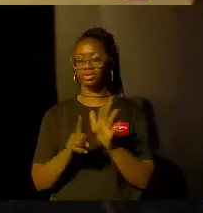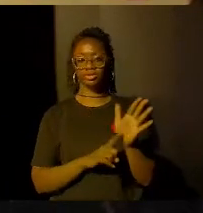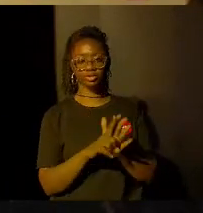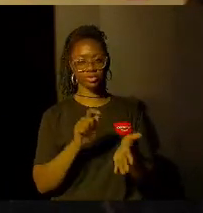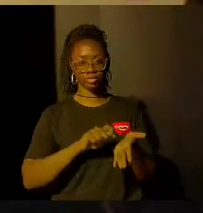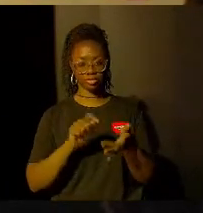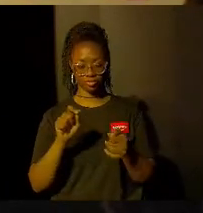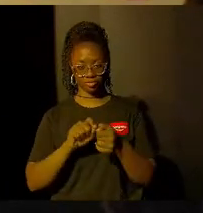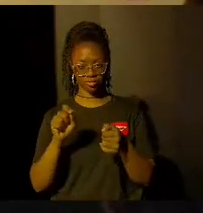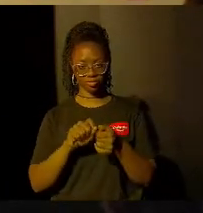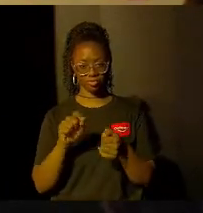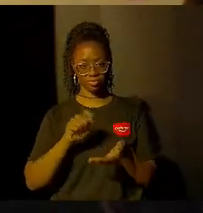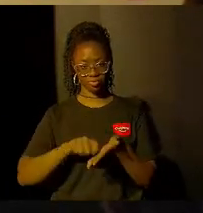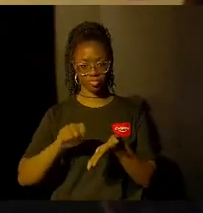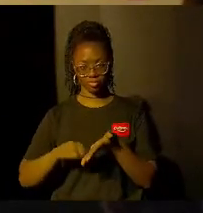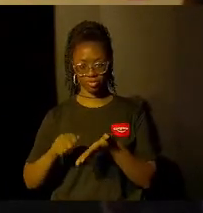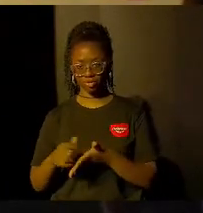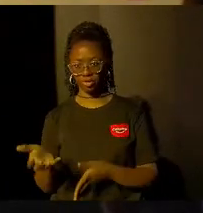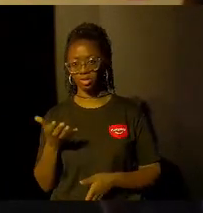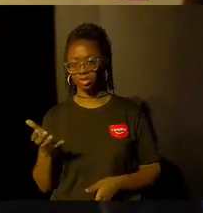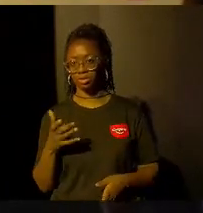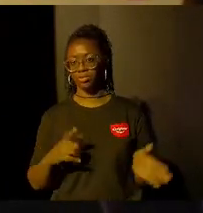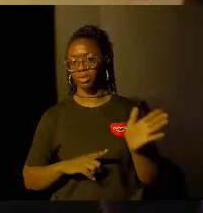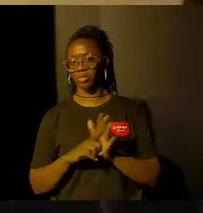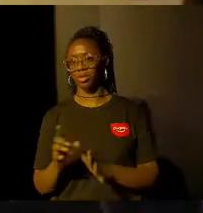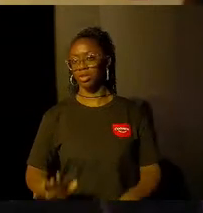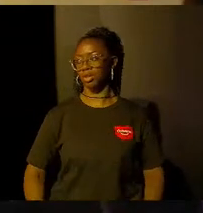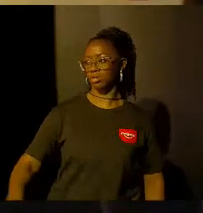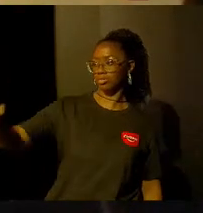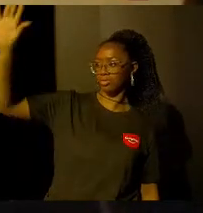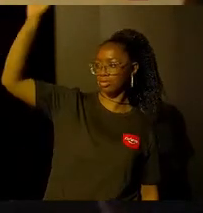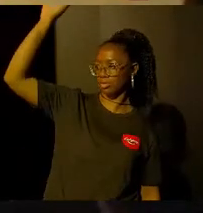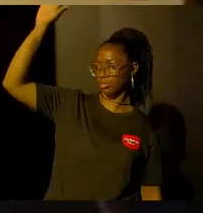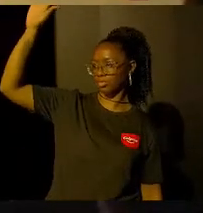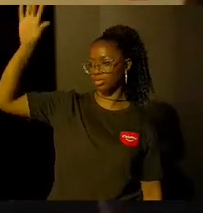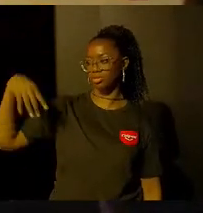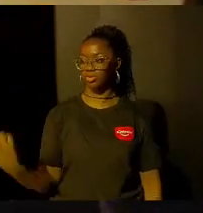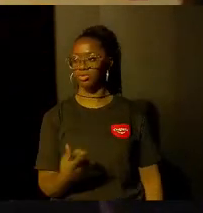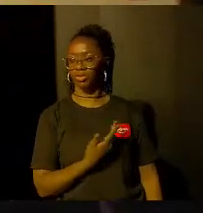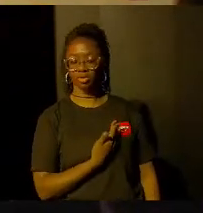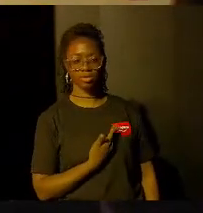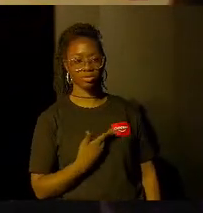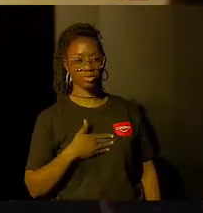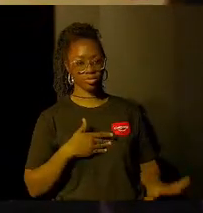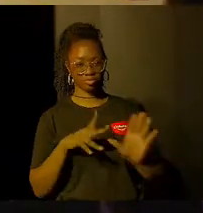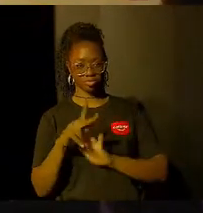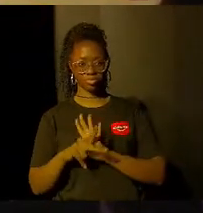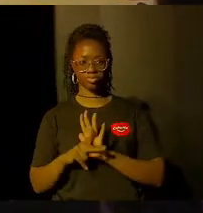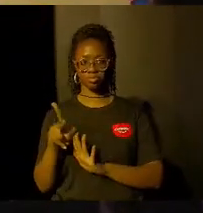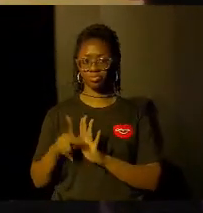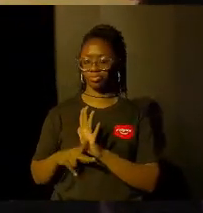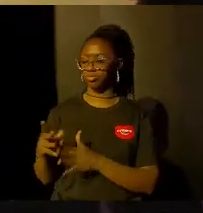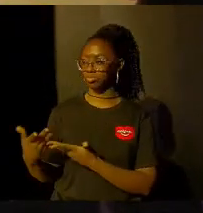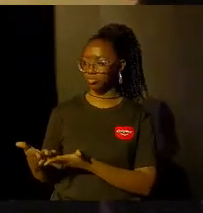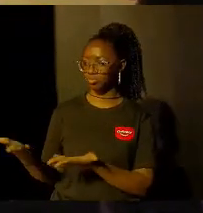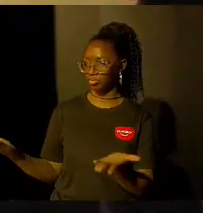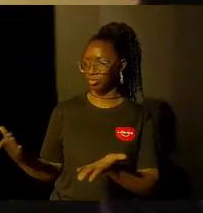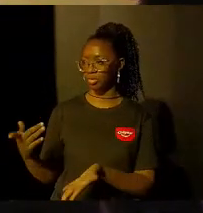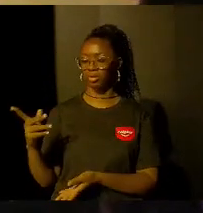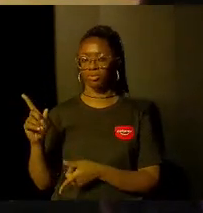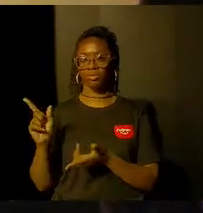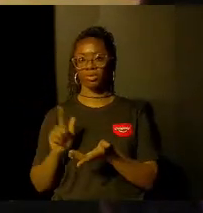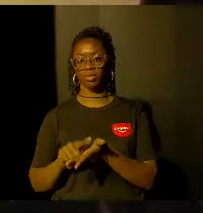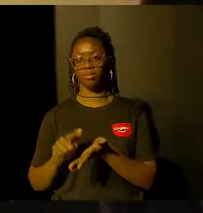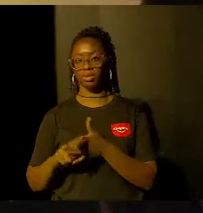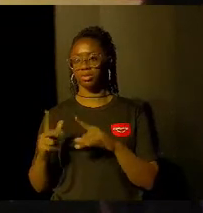feitas por escrito quem quiser perguntar é só levantar a mão que as nossas amigas da produção vão ajudar vocês com papel e caneta